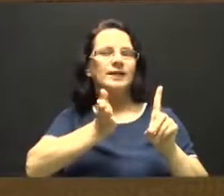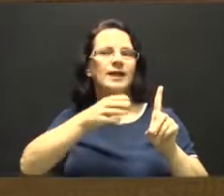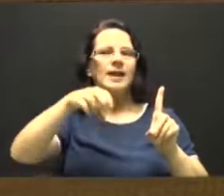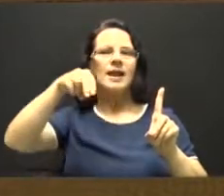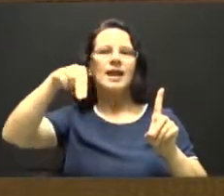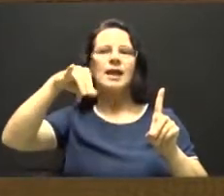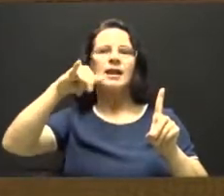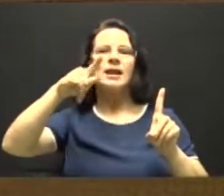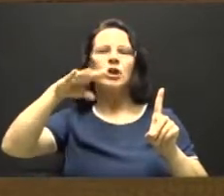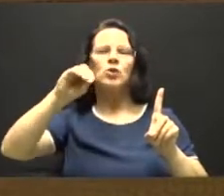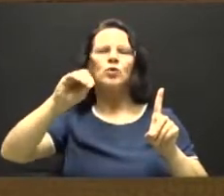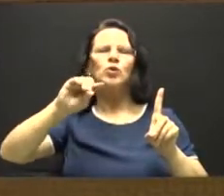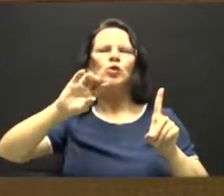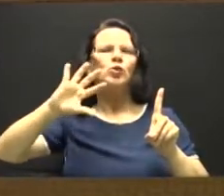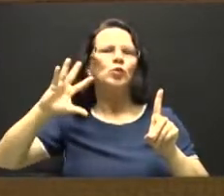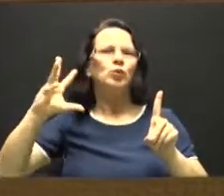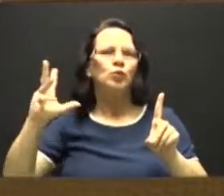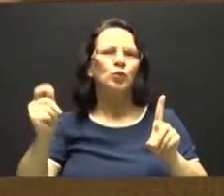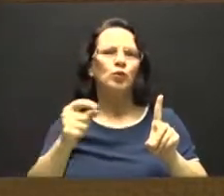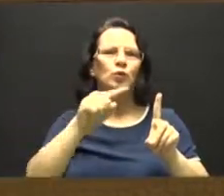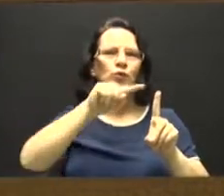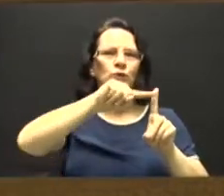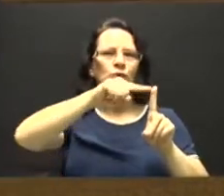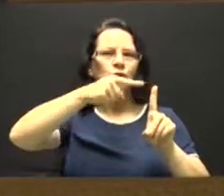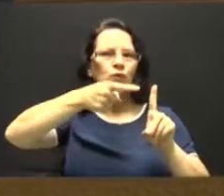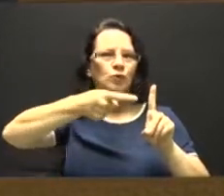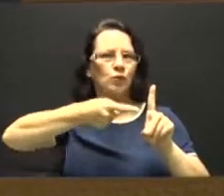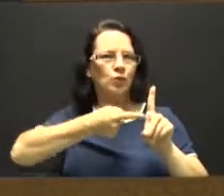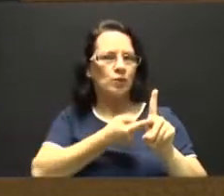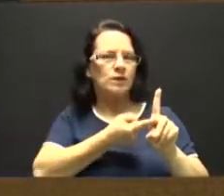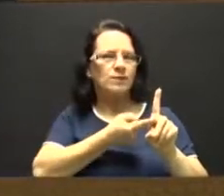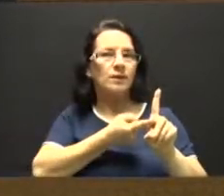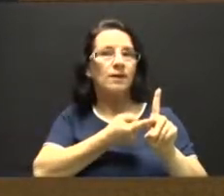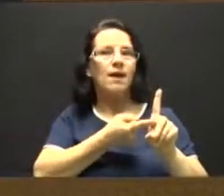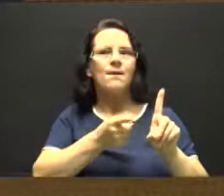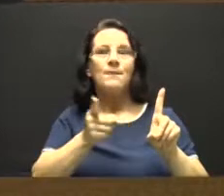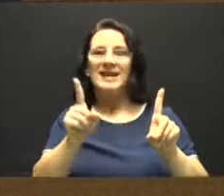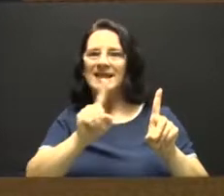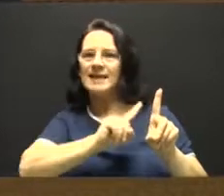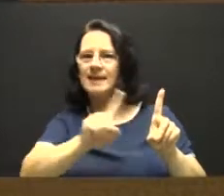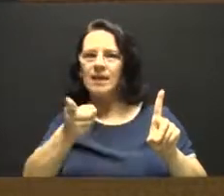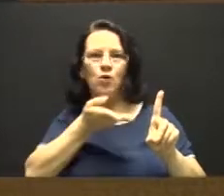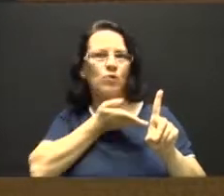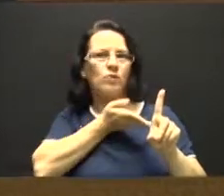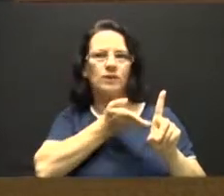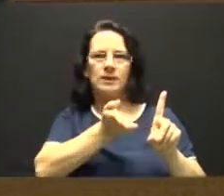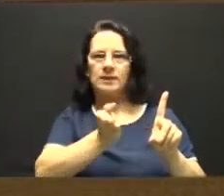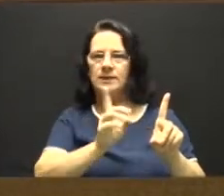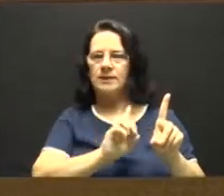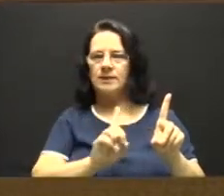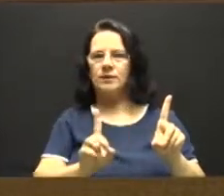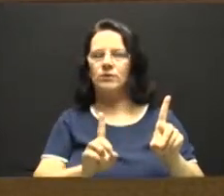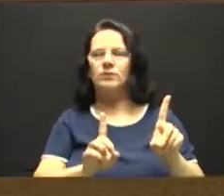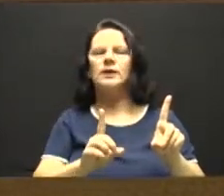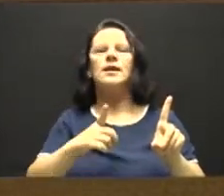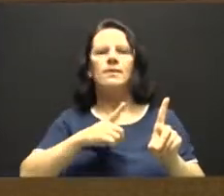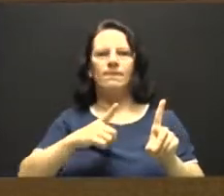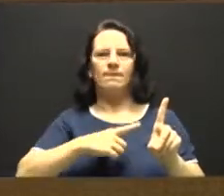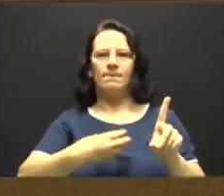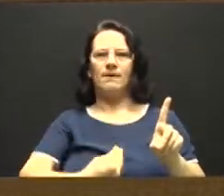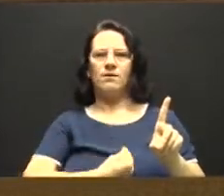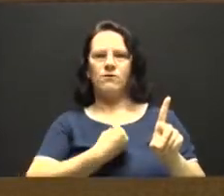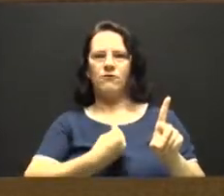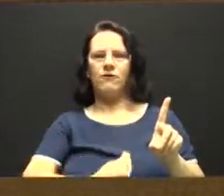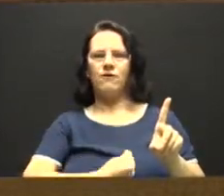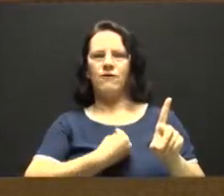todo ser que foi gerado concebido mas ainda não nasceu embora tenha vida